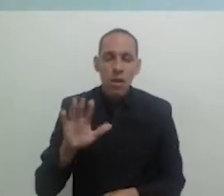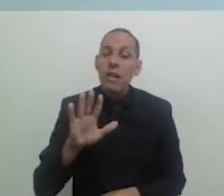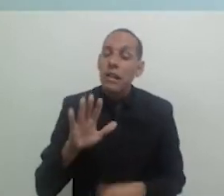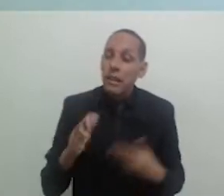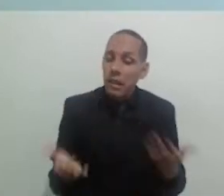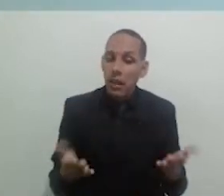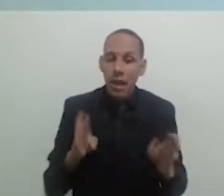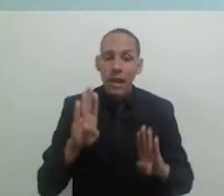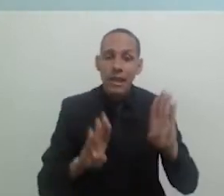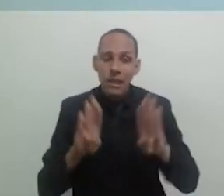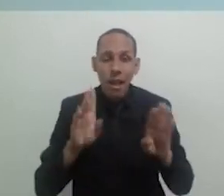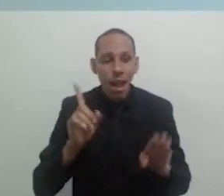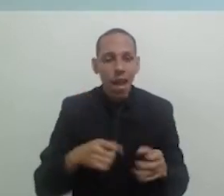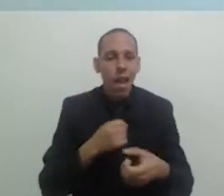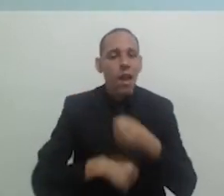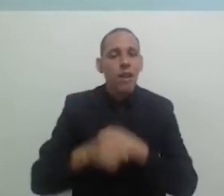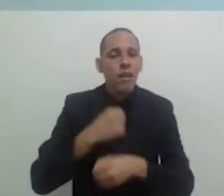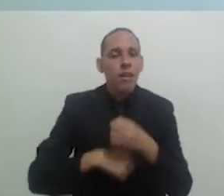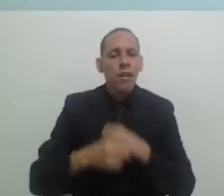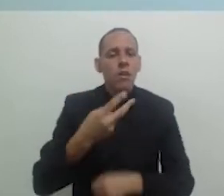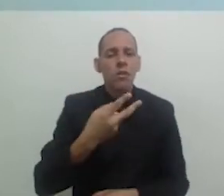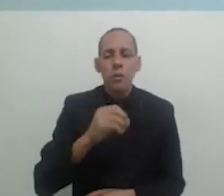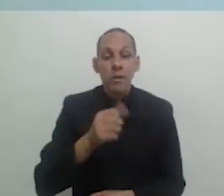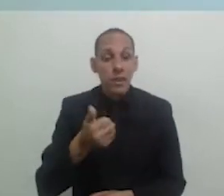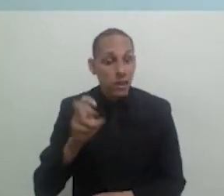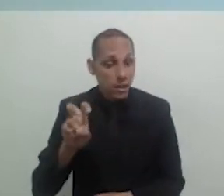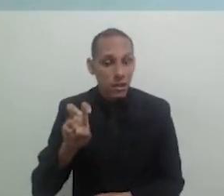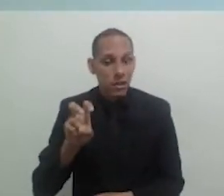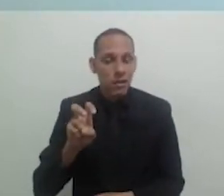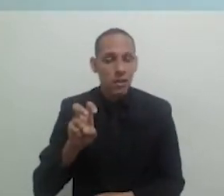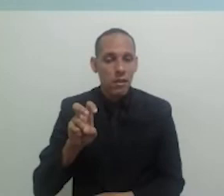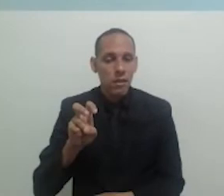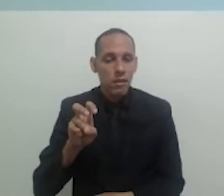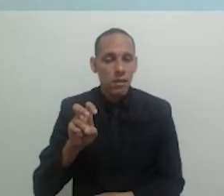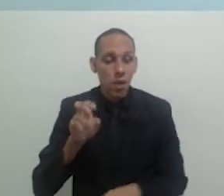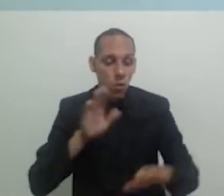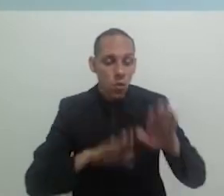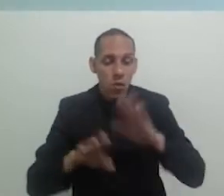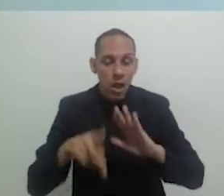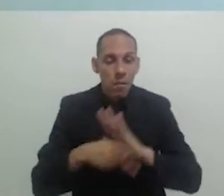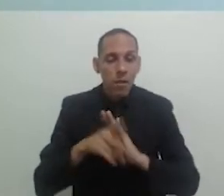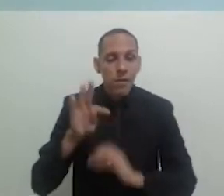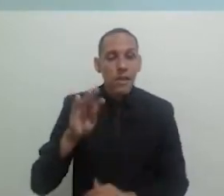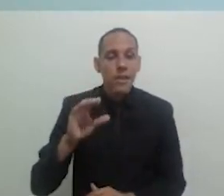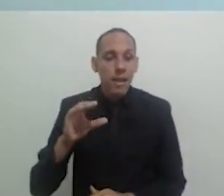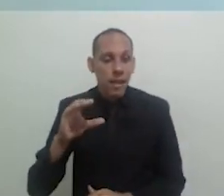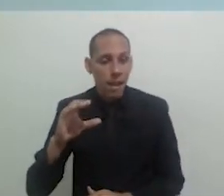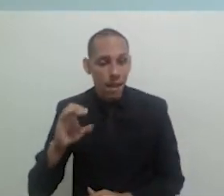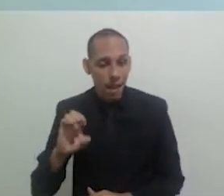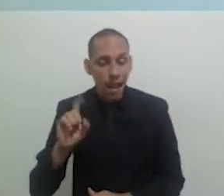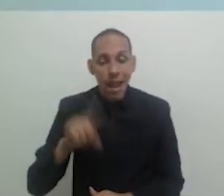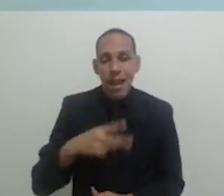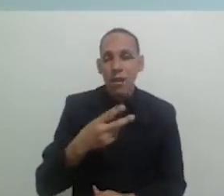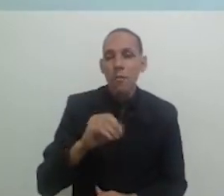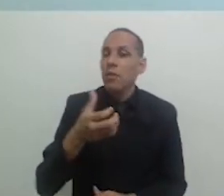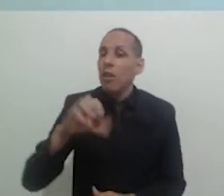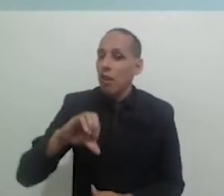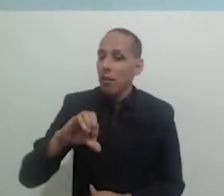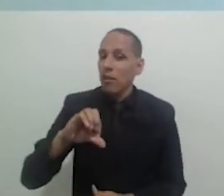de 2015. A decisão cautelar do Tribunal de Contas é do ano de 2019, ou seja,